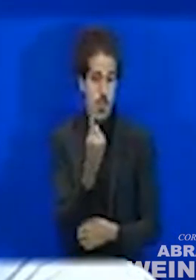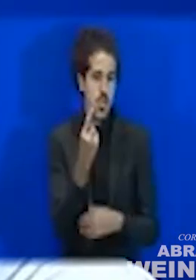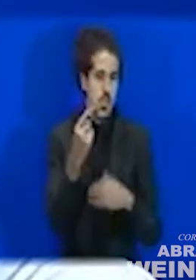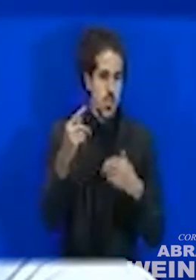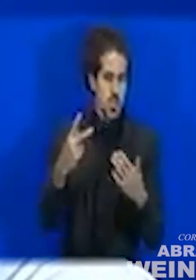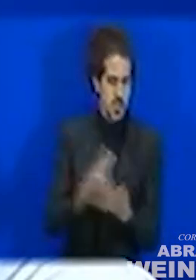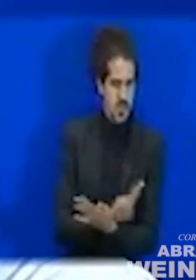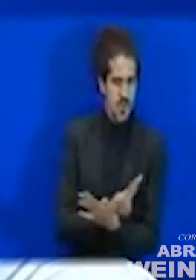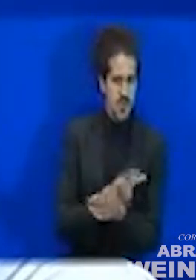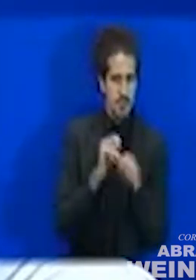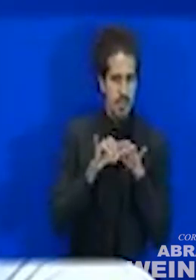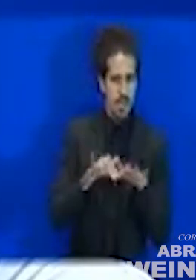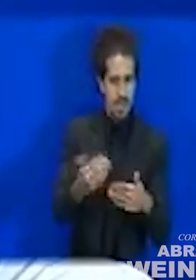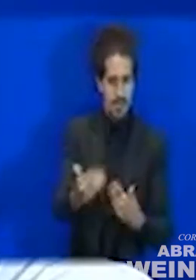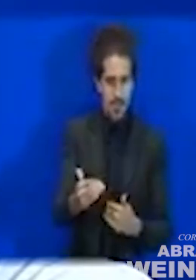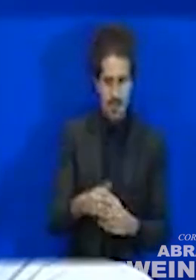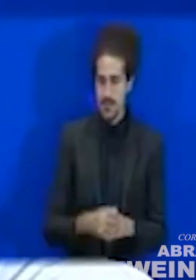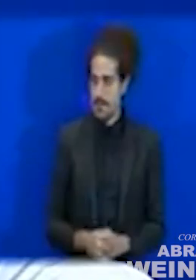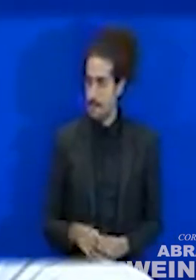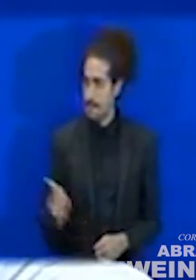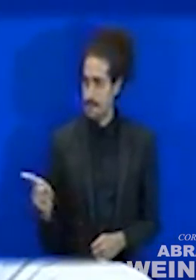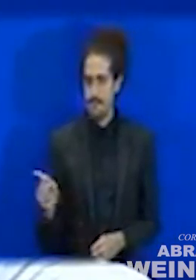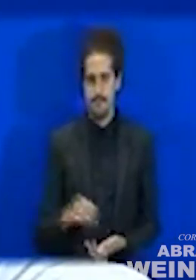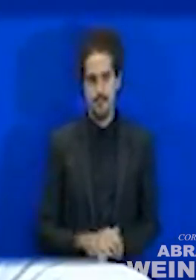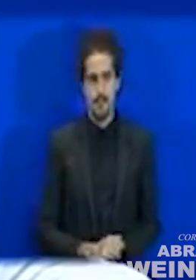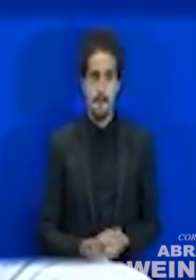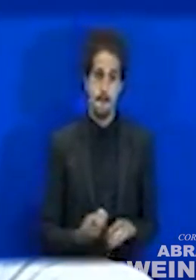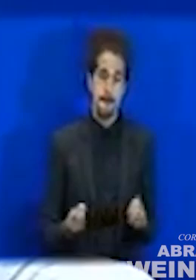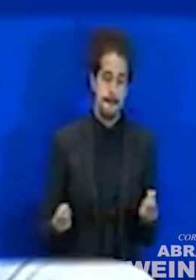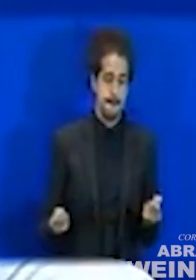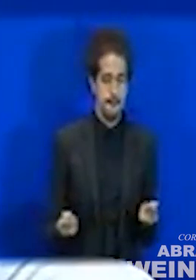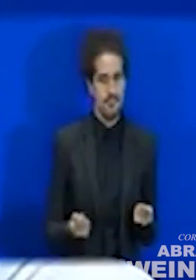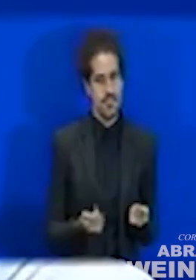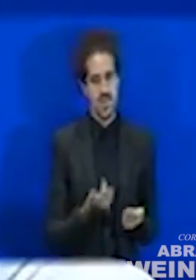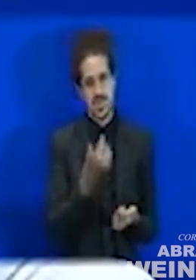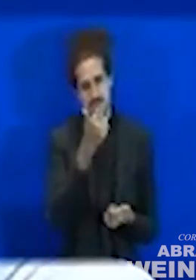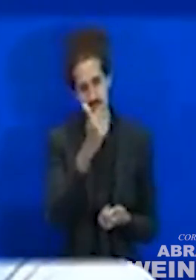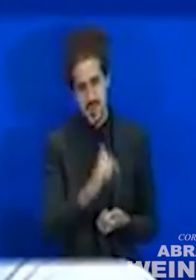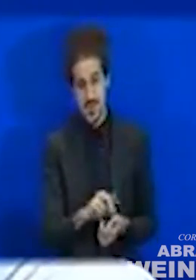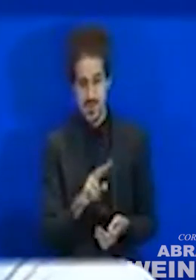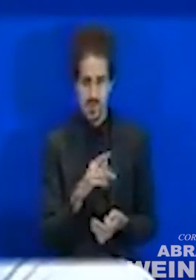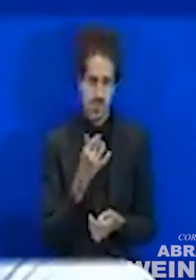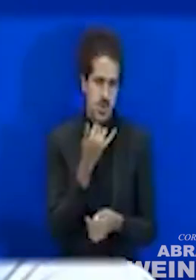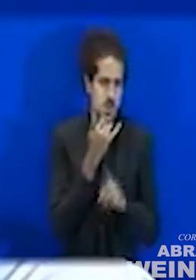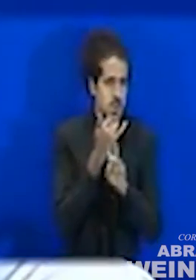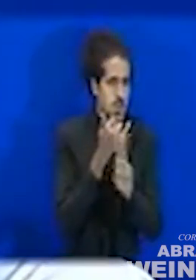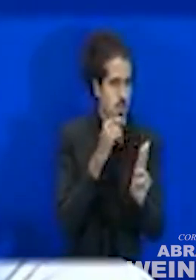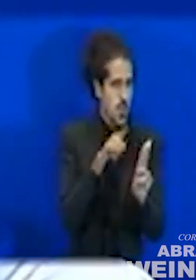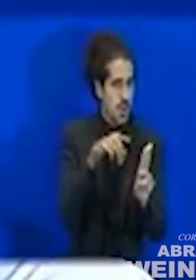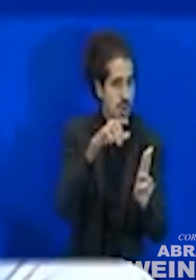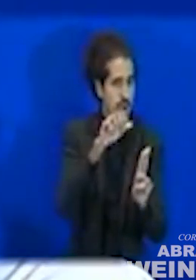alguns casos naturais? Não, não é. Veja. De novo, desculpe, seu nome qual é?